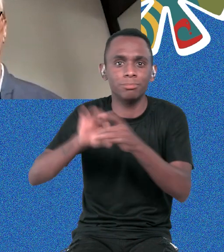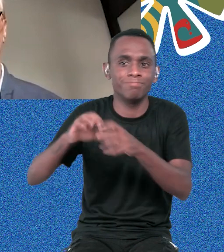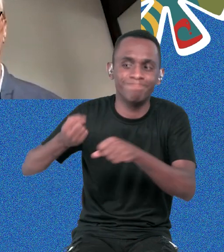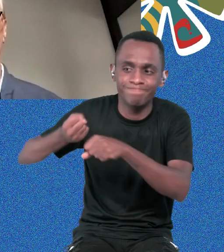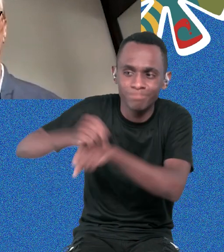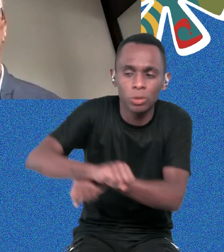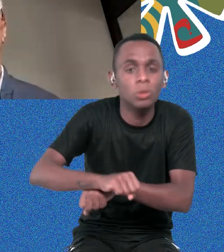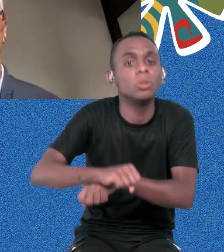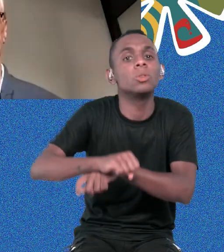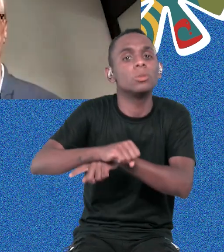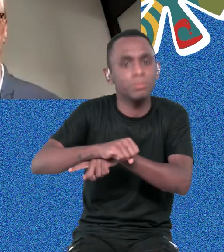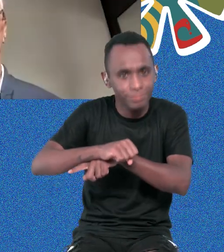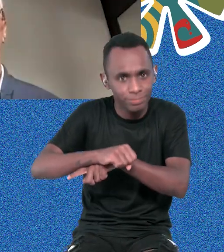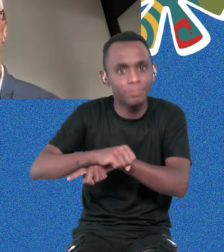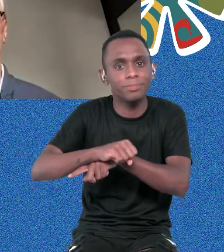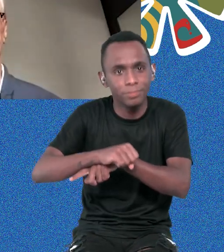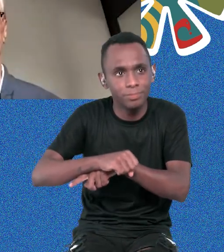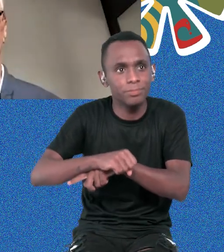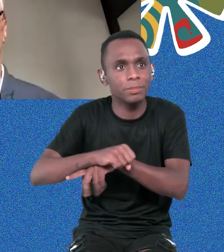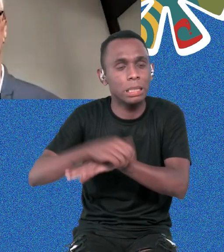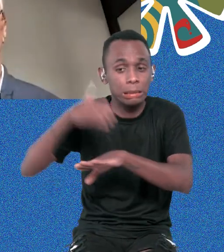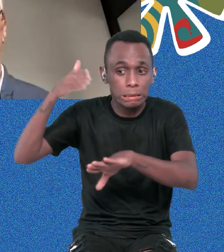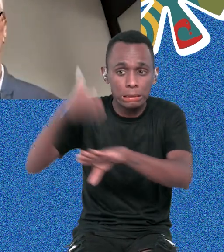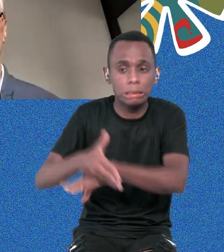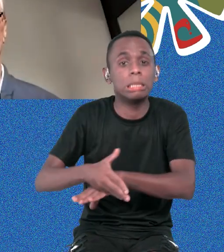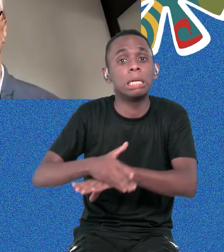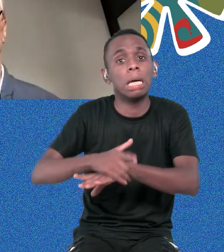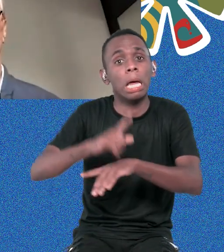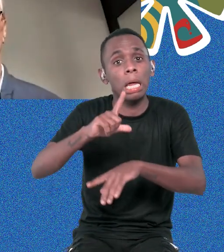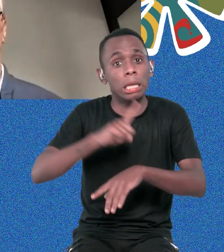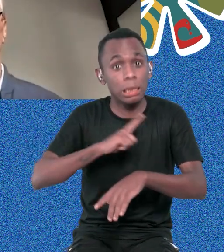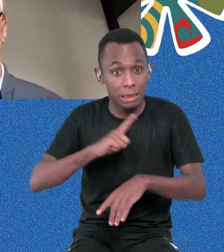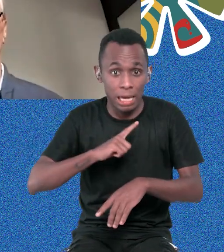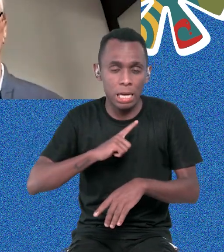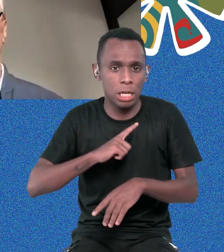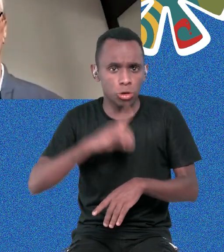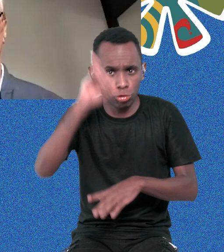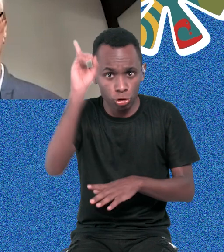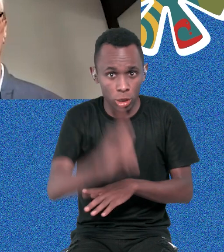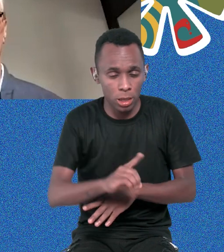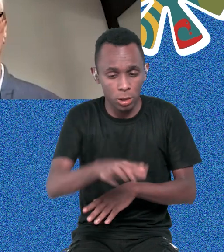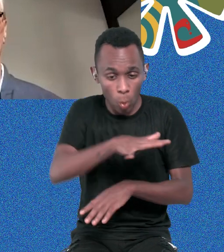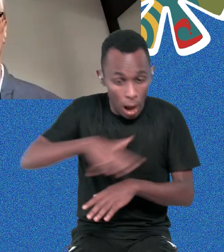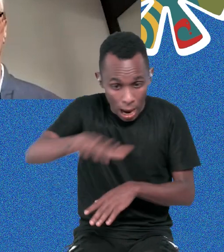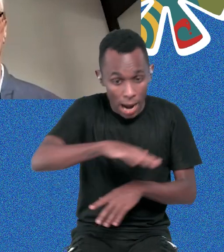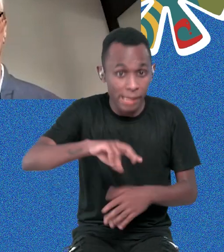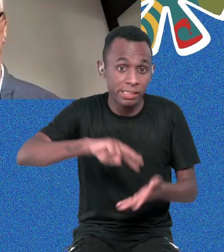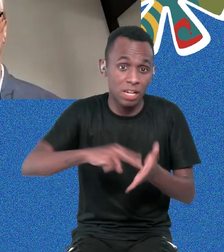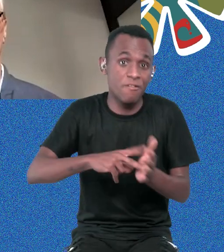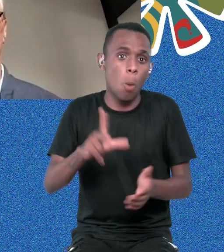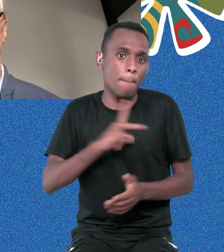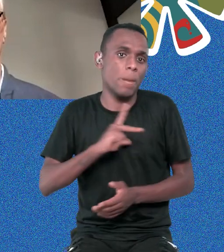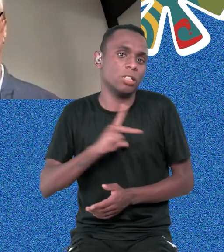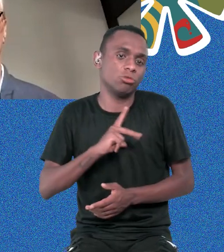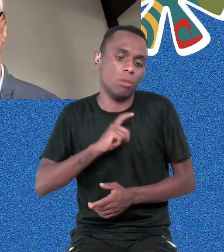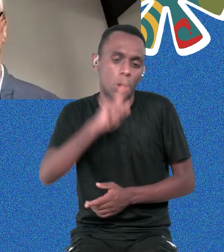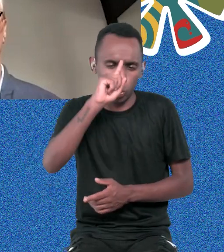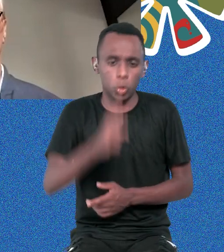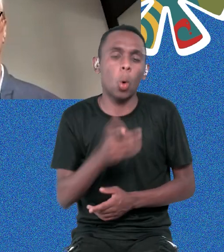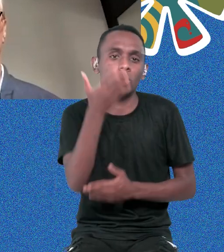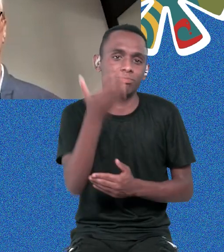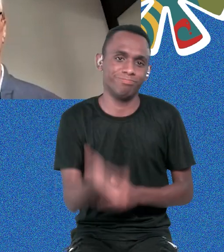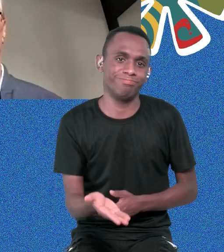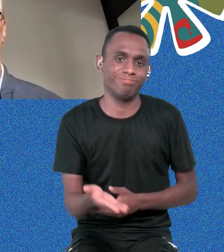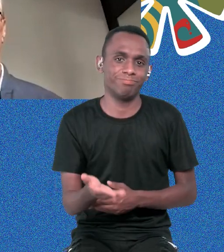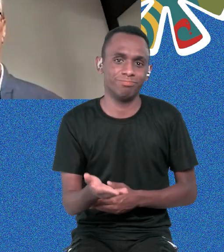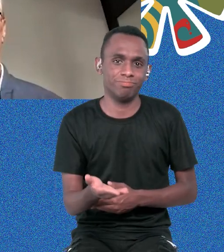colonialista. Ele é carregado de uma lógica cultural que quem tem direito à terra é quem é proprietário da terra. Então, os